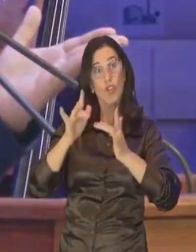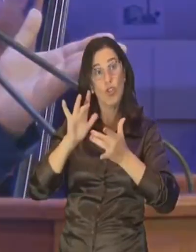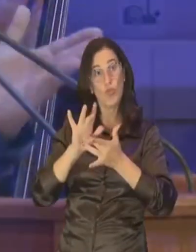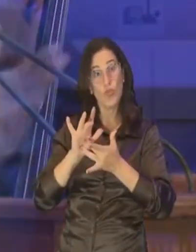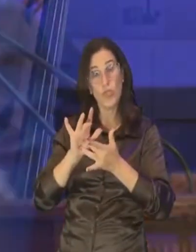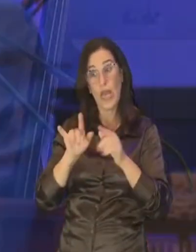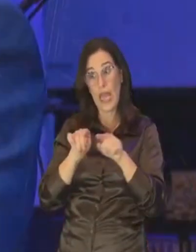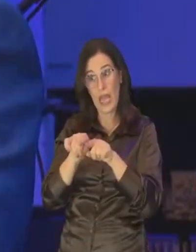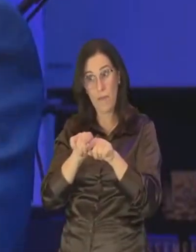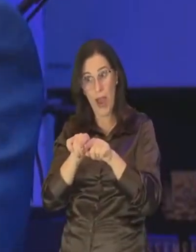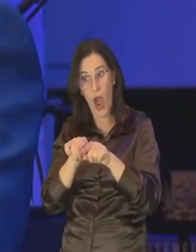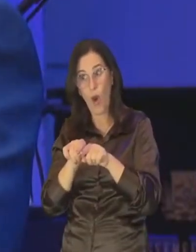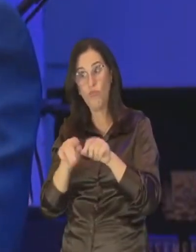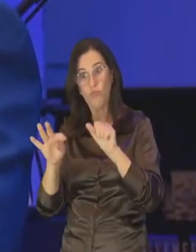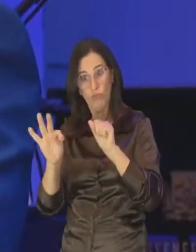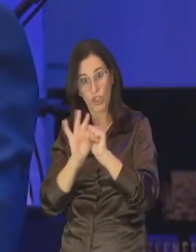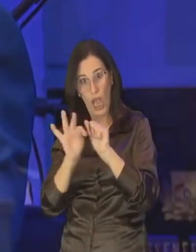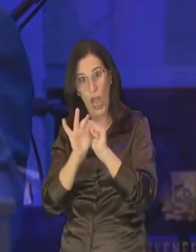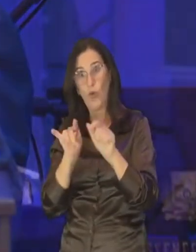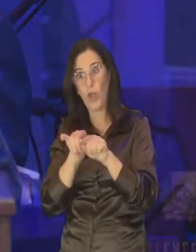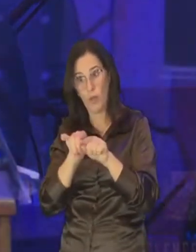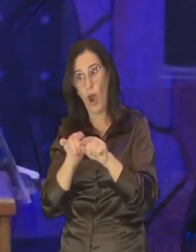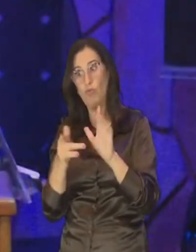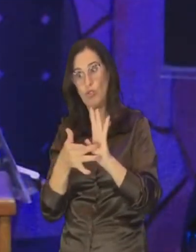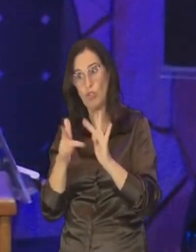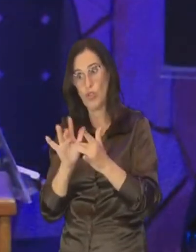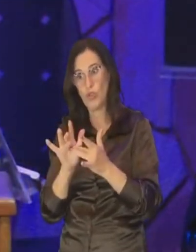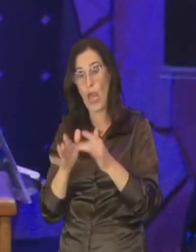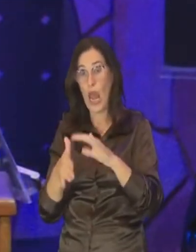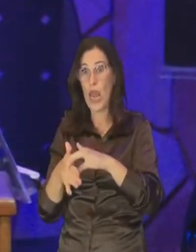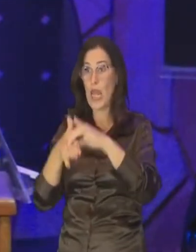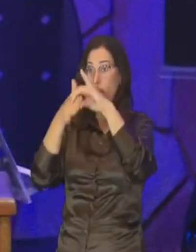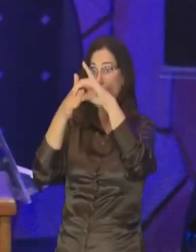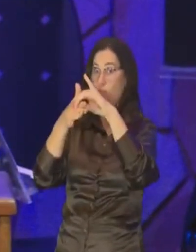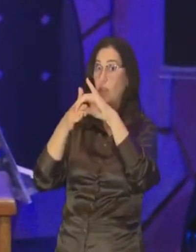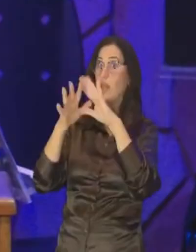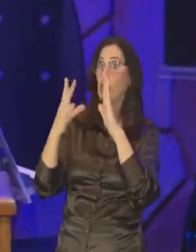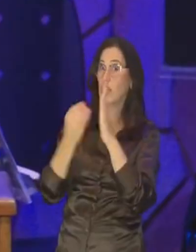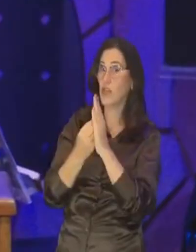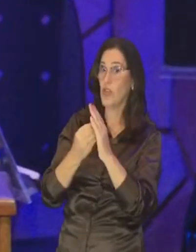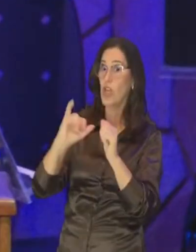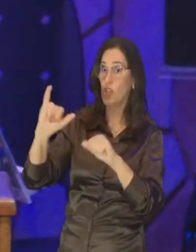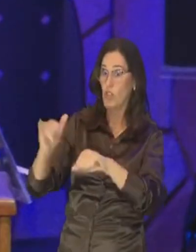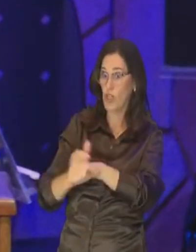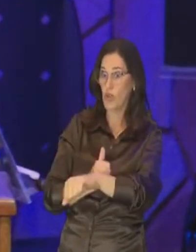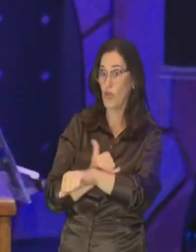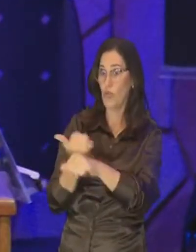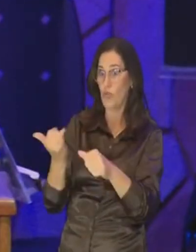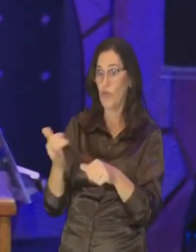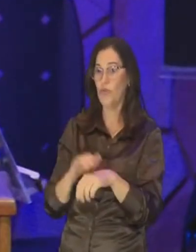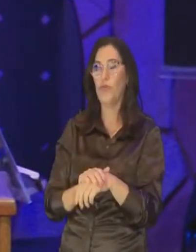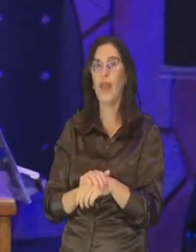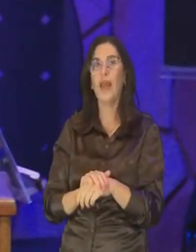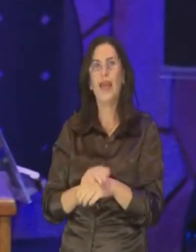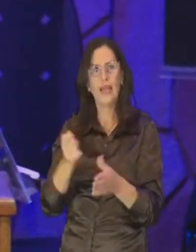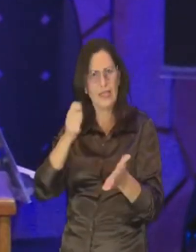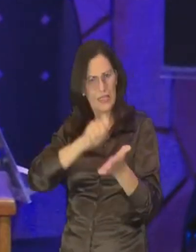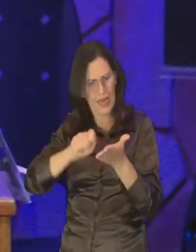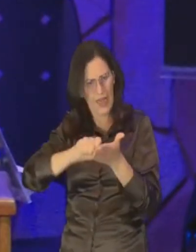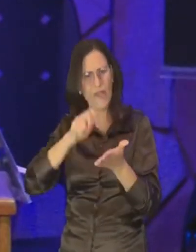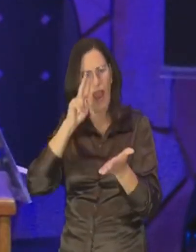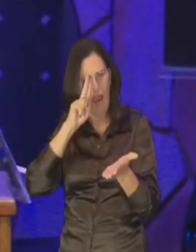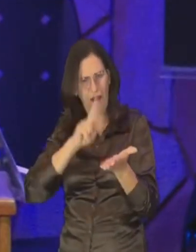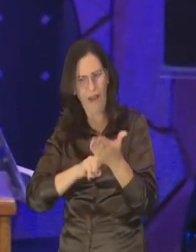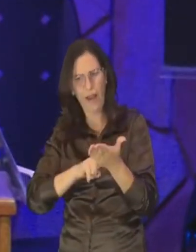de Jesus, Tiago, líder, um dos primeiros líderes ali da igreja de Jerusalém, é então o autor desta carta, e